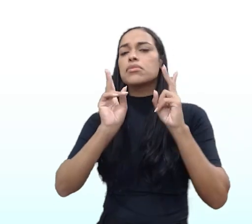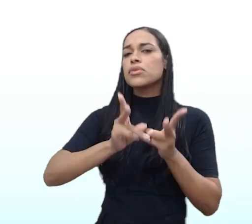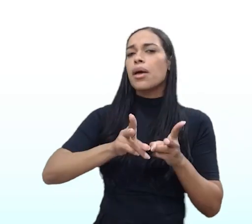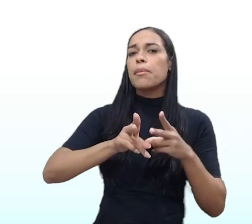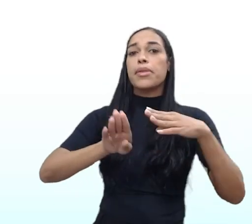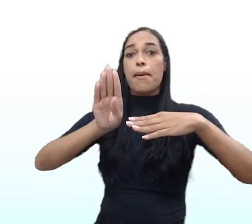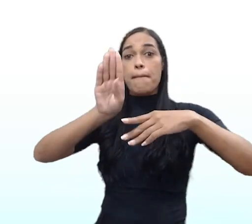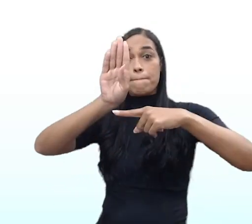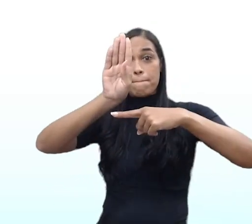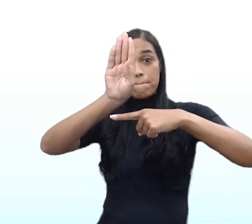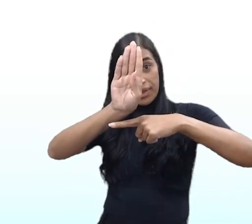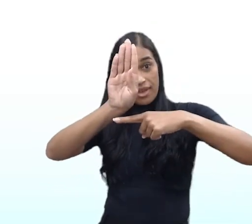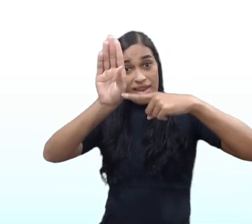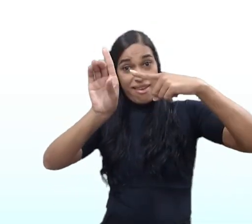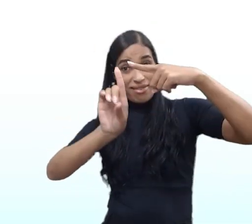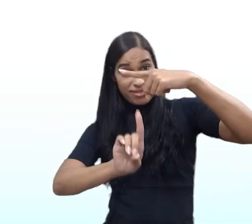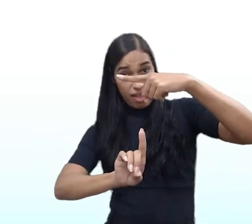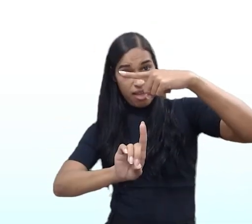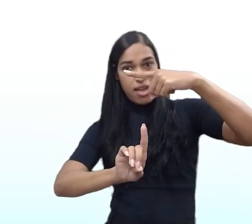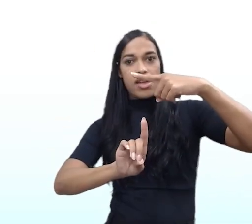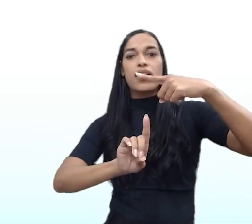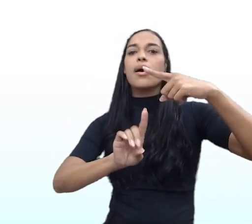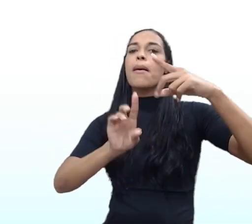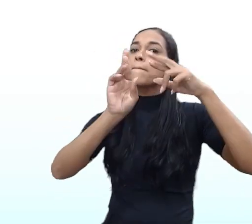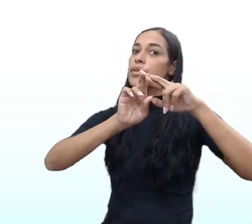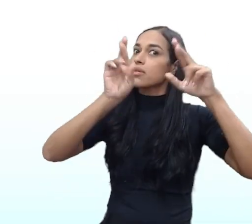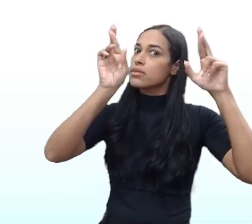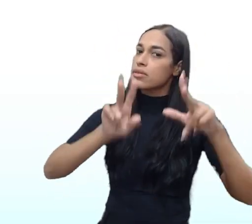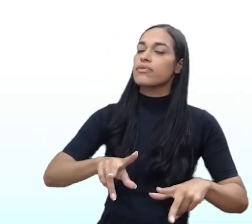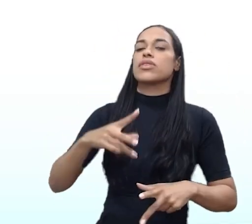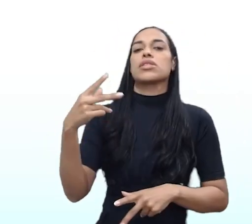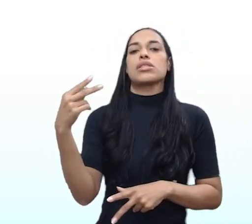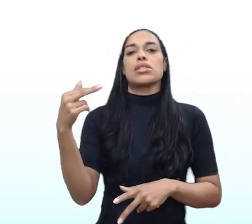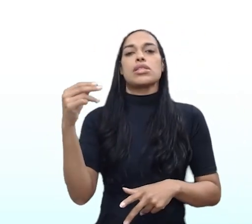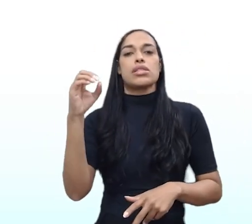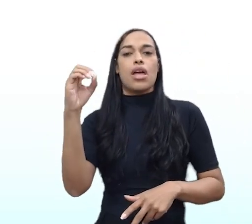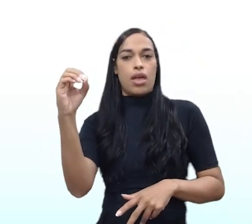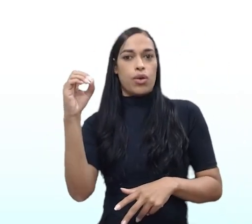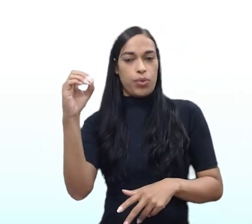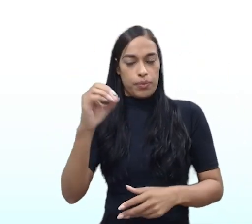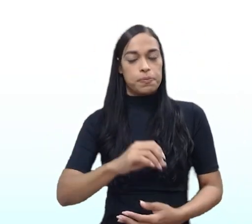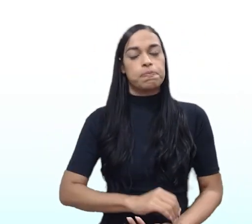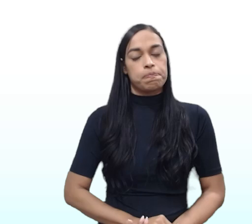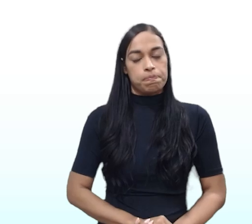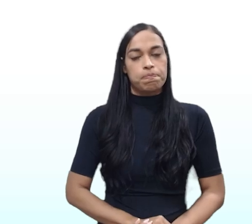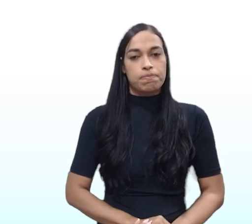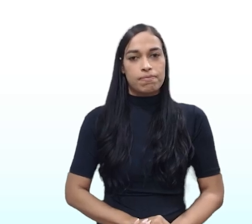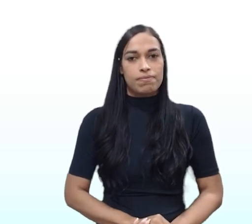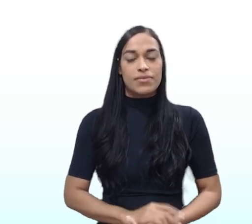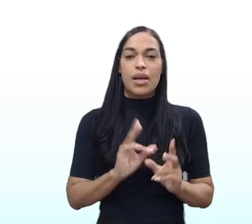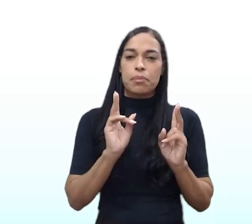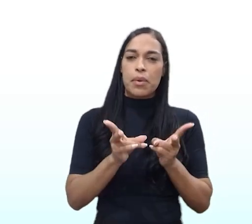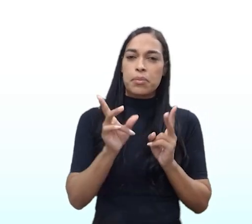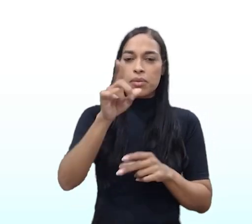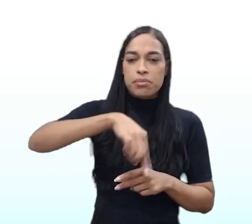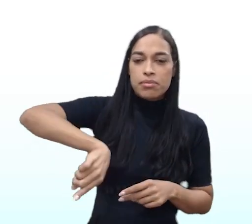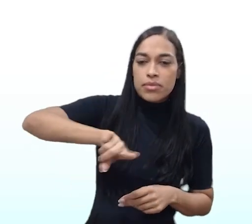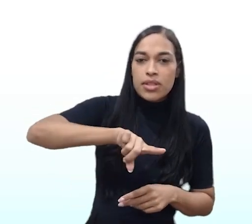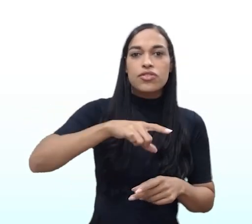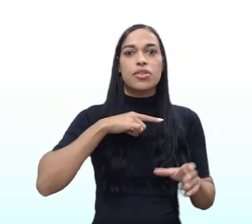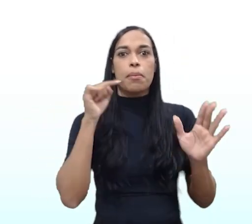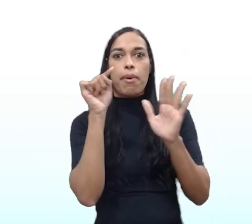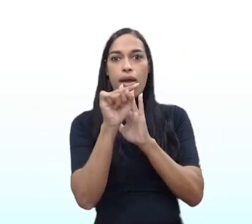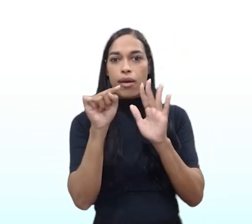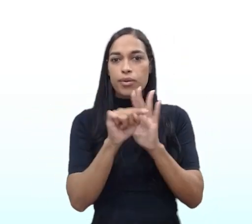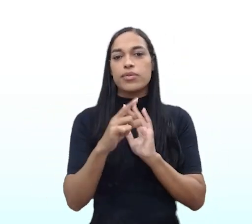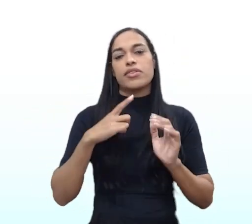e D, né? Ambos têm que ser diferentes de zero, tá bom? Então segue comigo agora para a gente ir direto para a atividade,